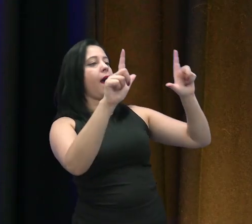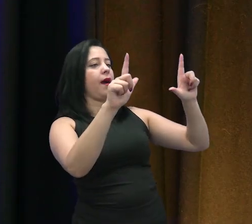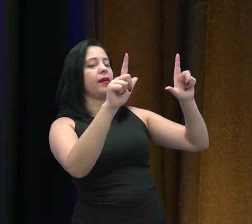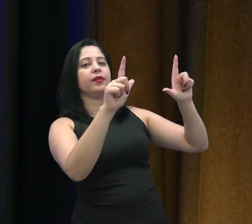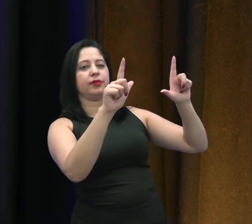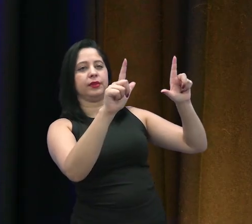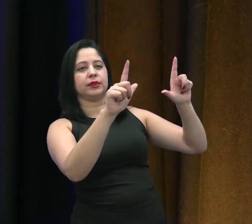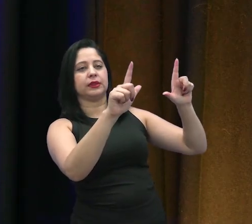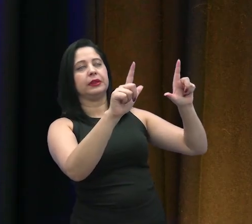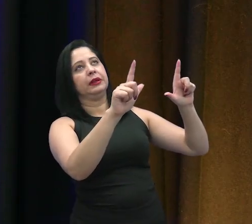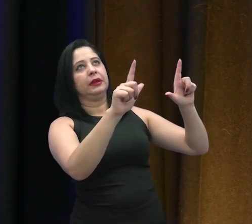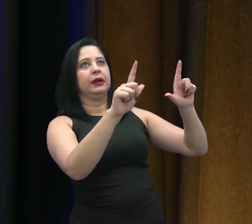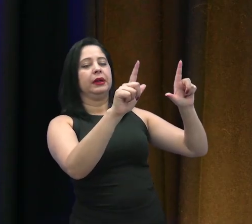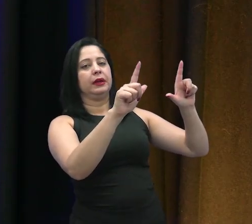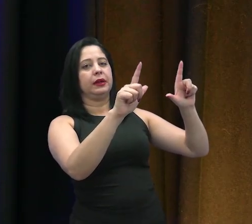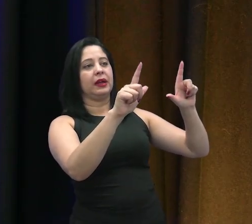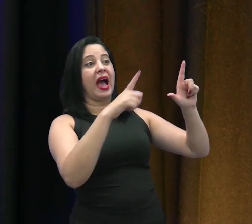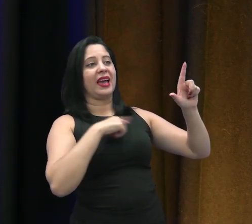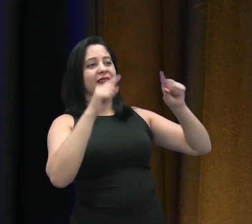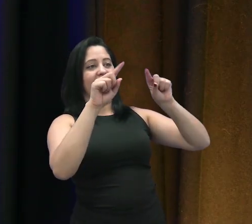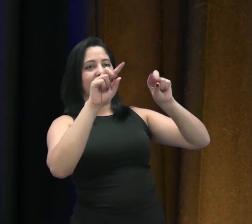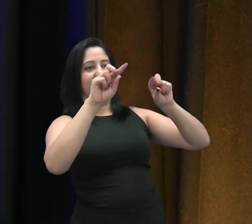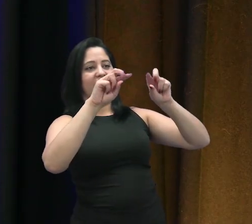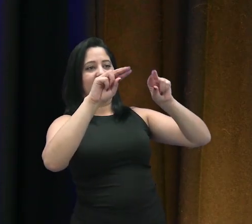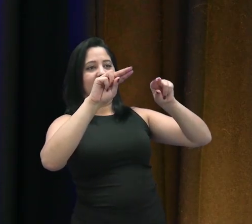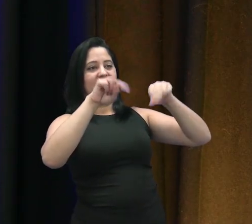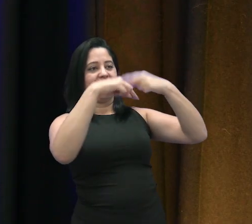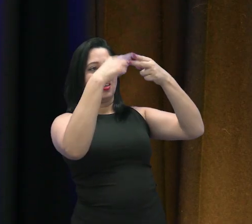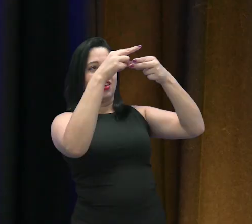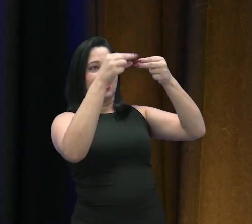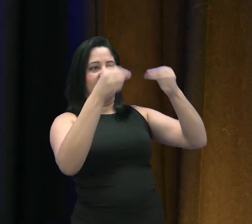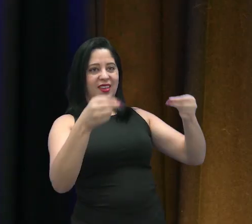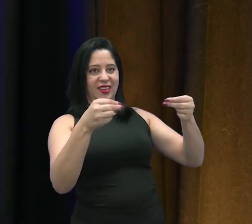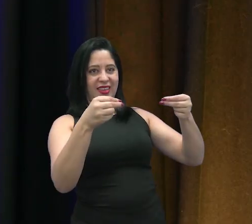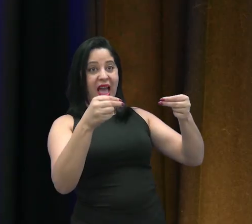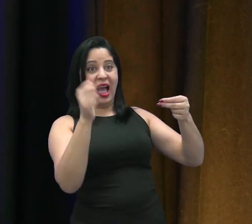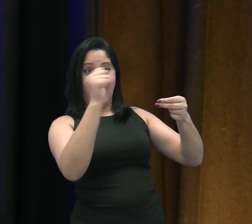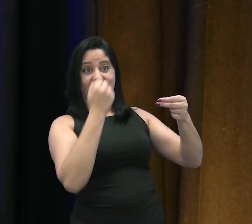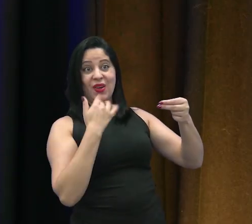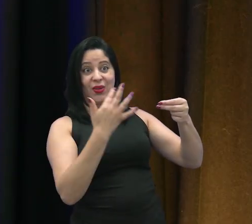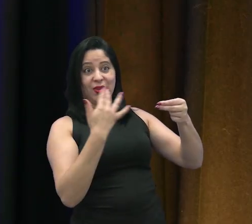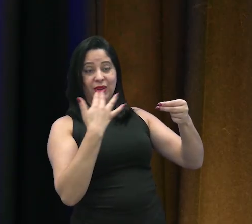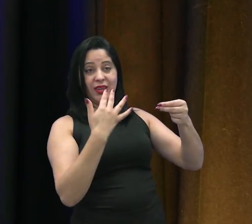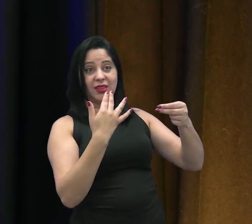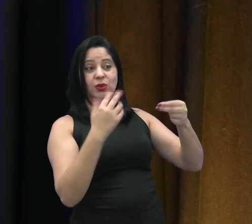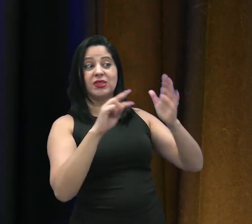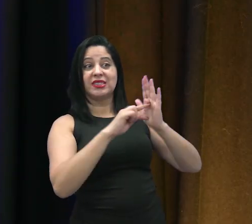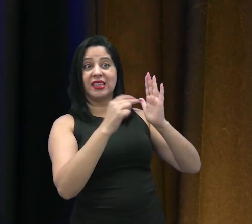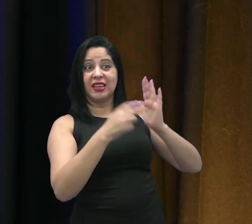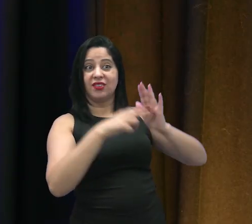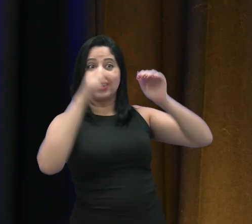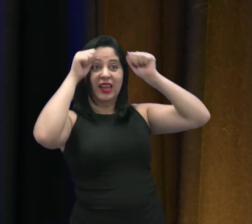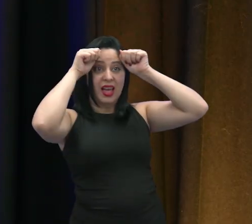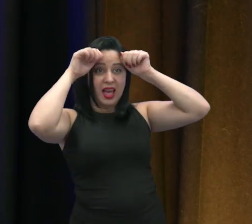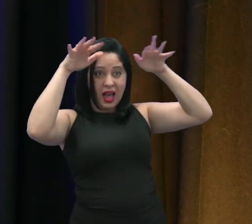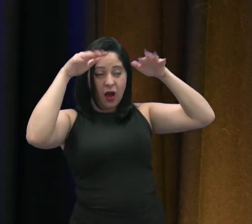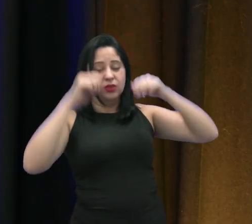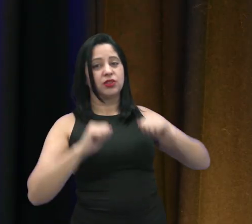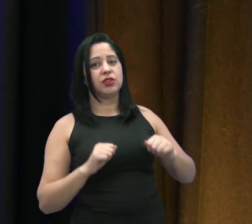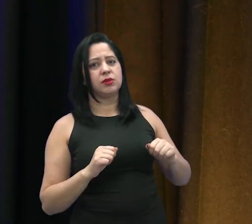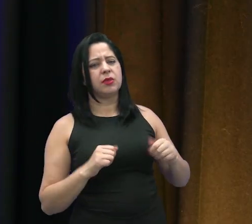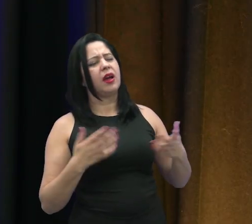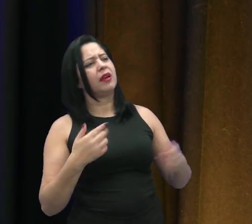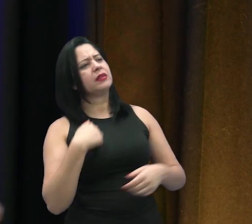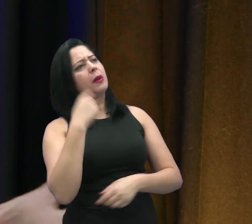esperando grávidas, né, gestação, e aí vem o símbolo do autismo, que é aquele cachecol colorido, né, cheio de quebra-cabeça, e começa a